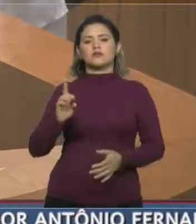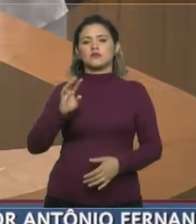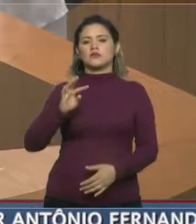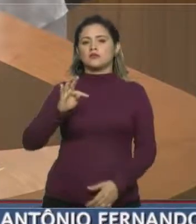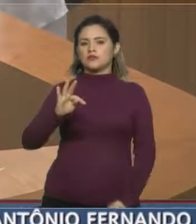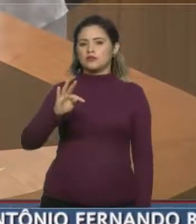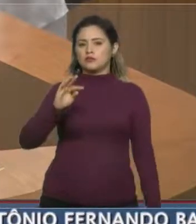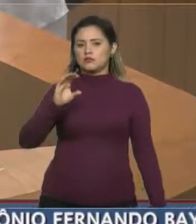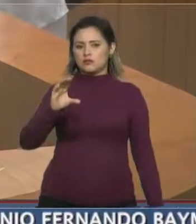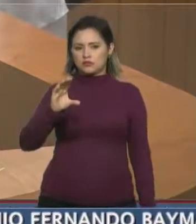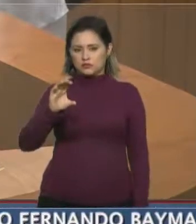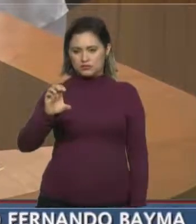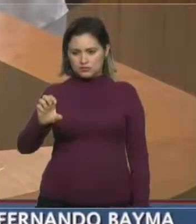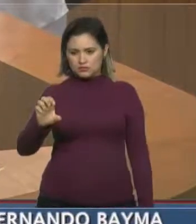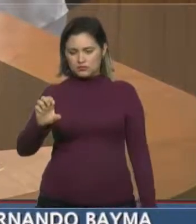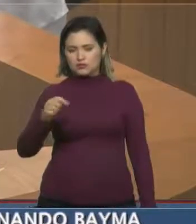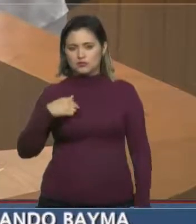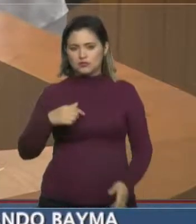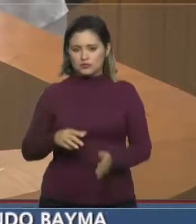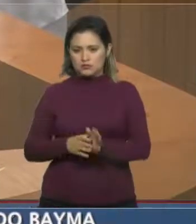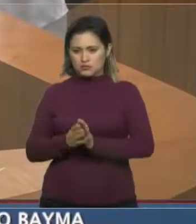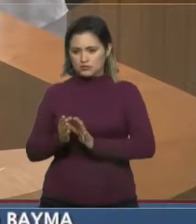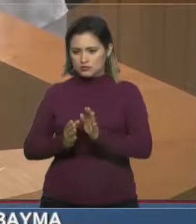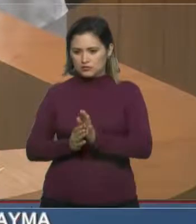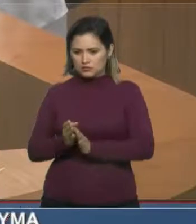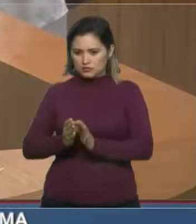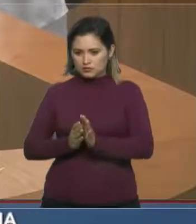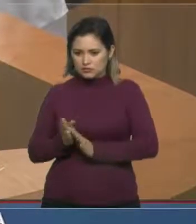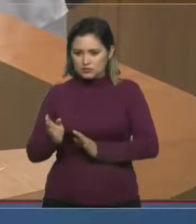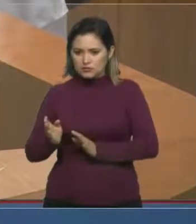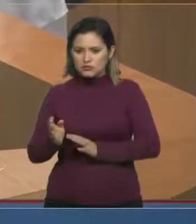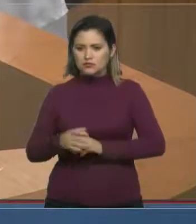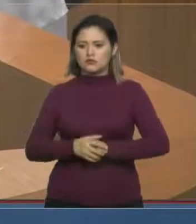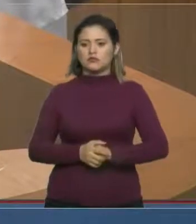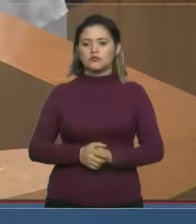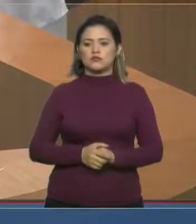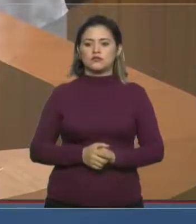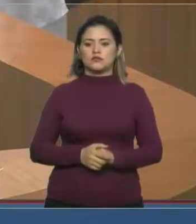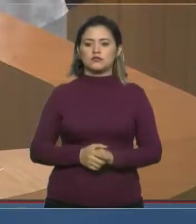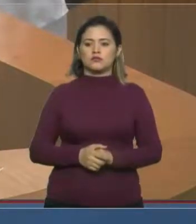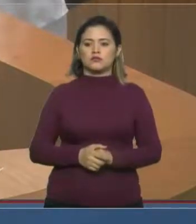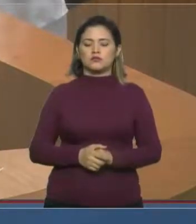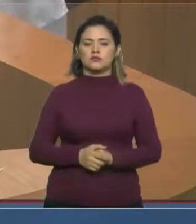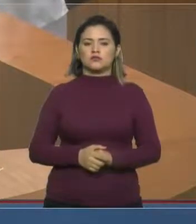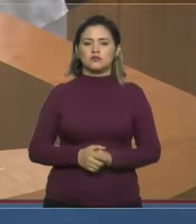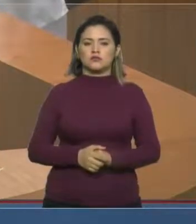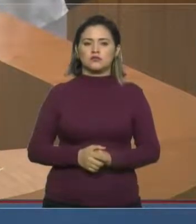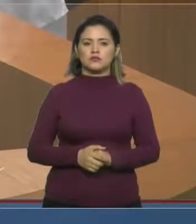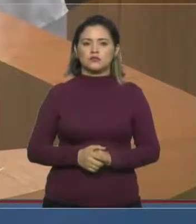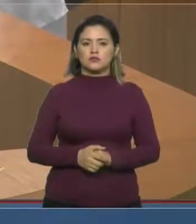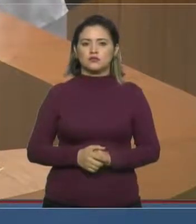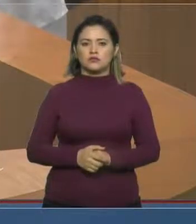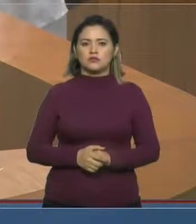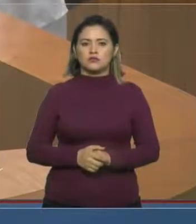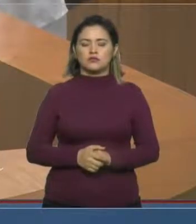de conselheiro do Tribunal de Contas, pouca diferença tem do sentido